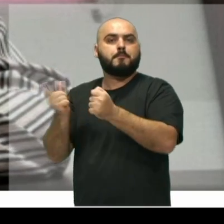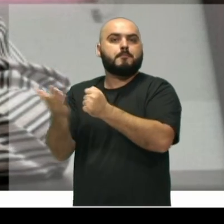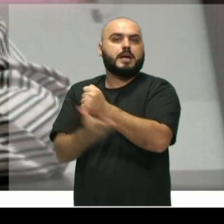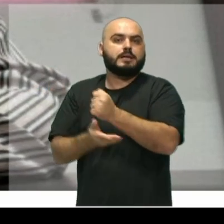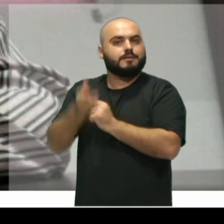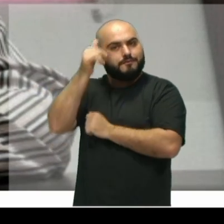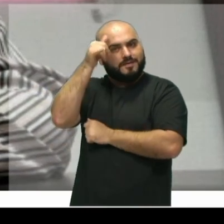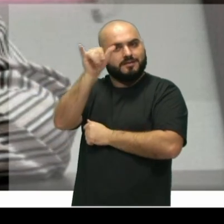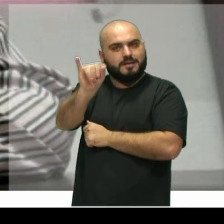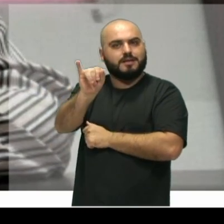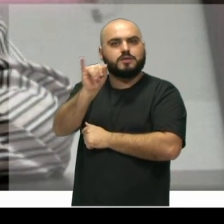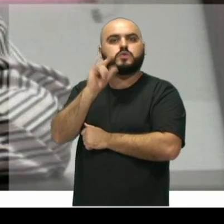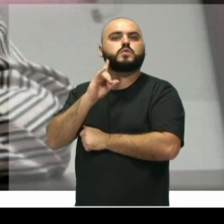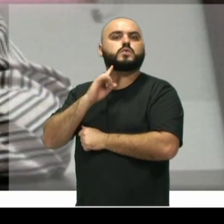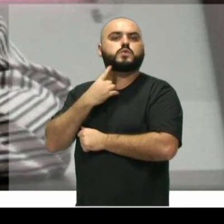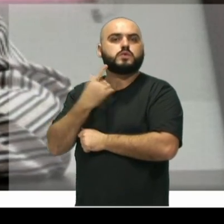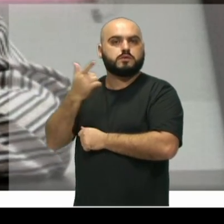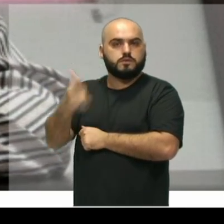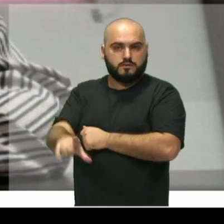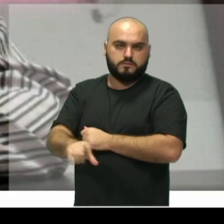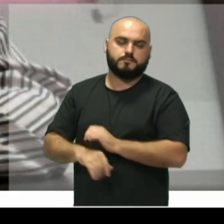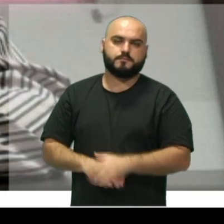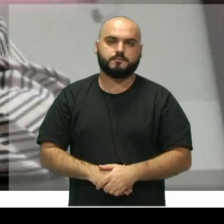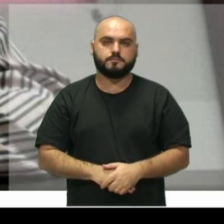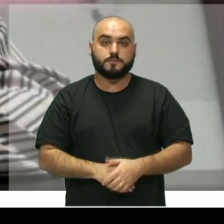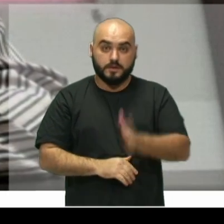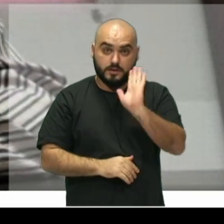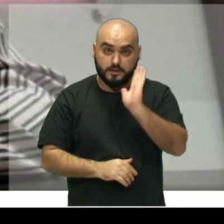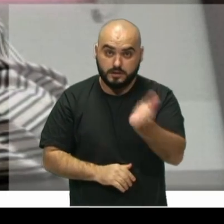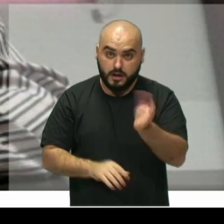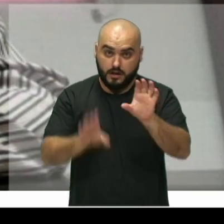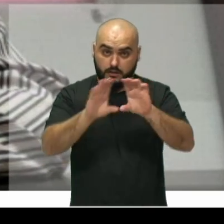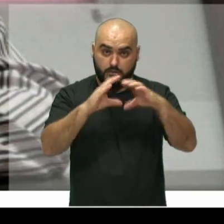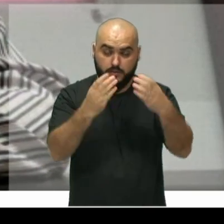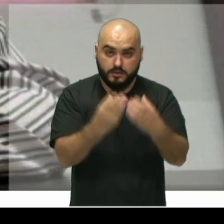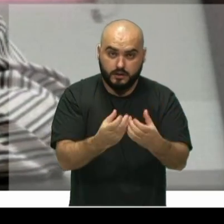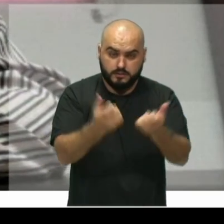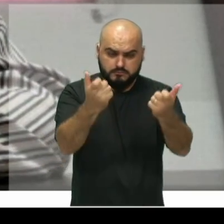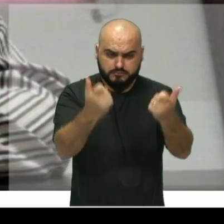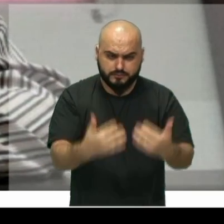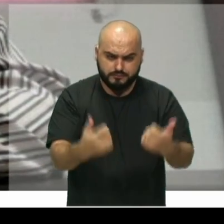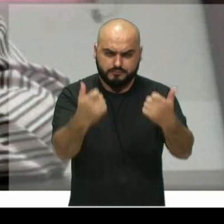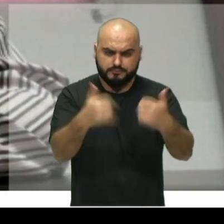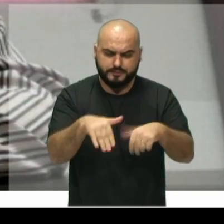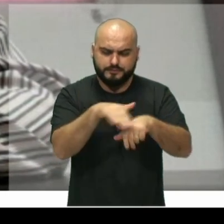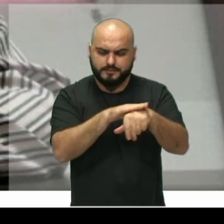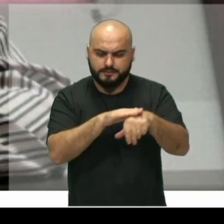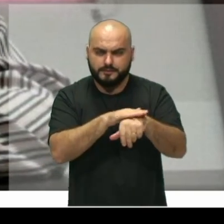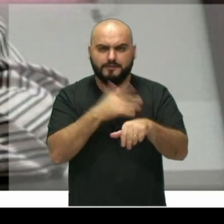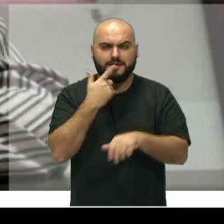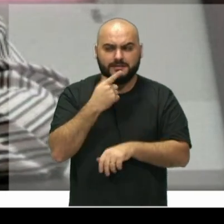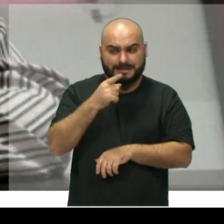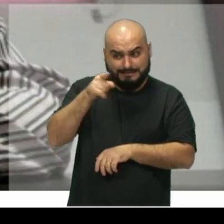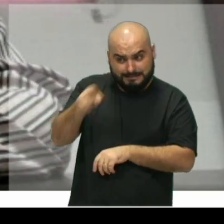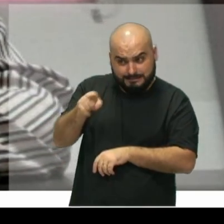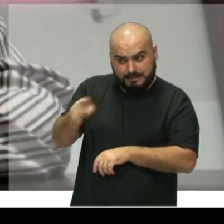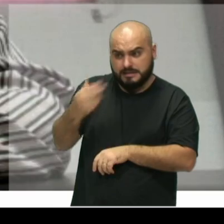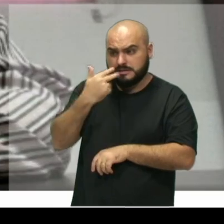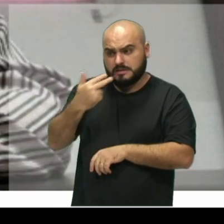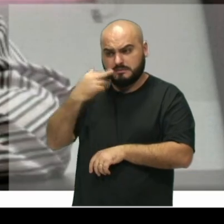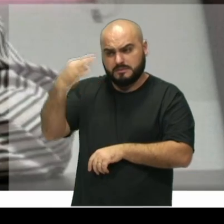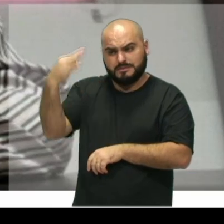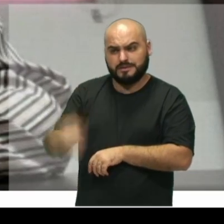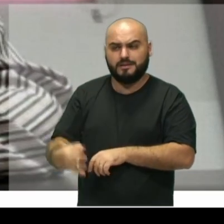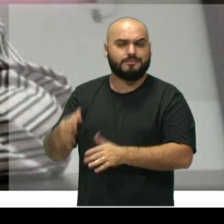assoreamento. E a comunidade toda apontava que aquela forma que estava sendo elaborado não ia dar certo, por razões de